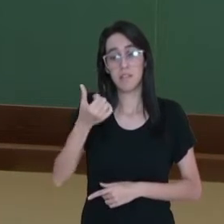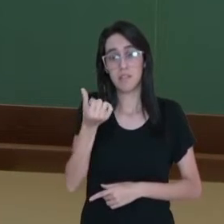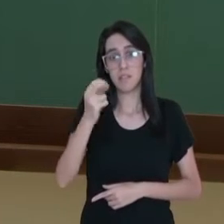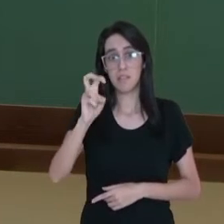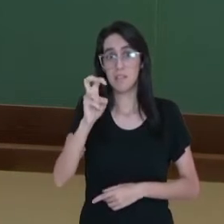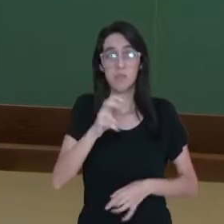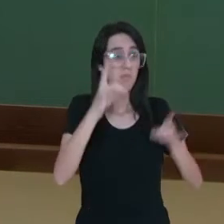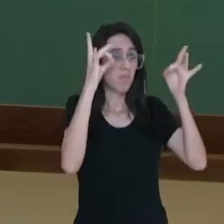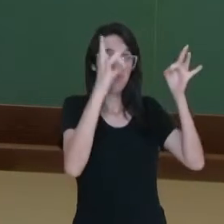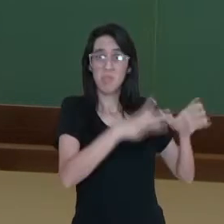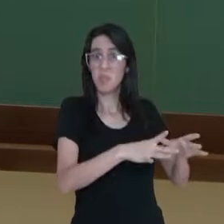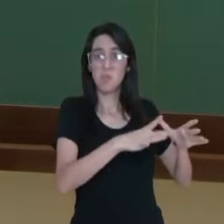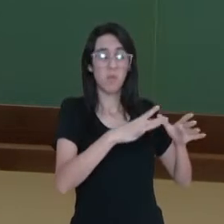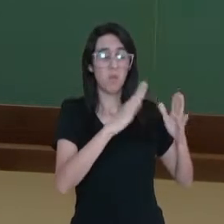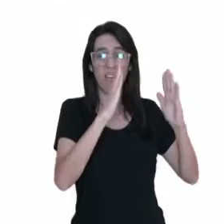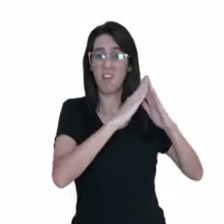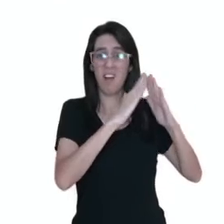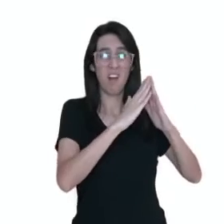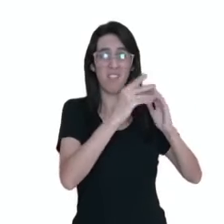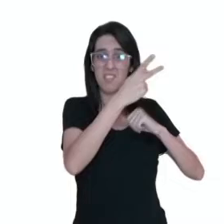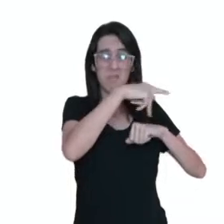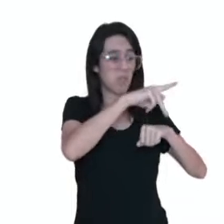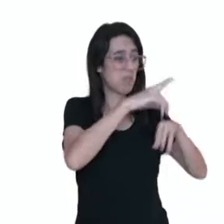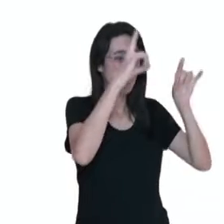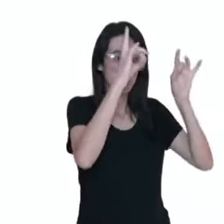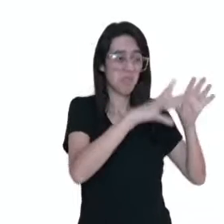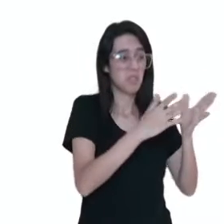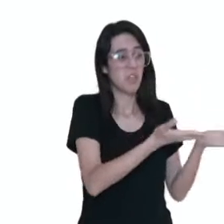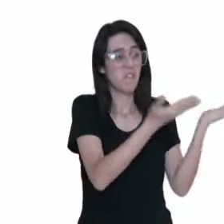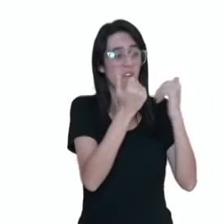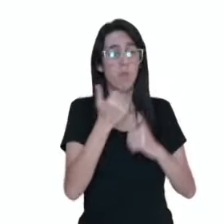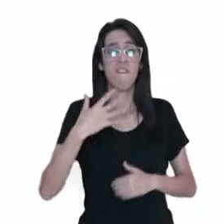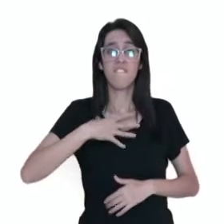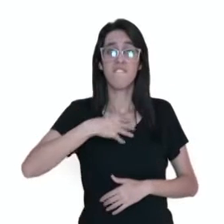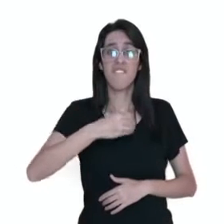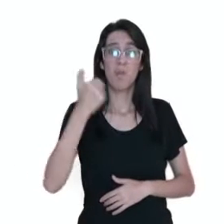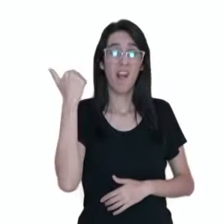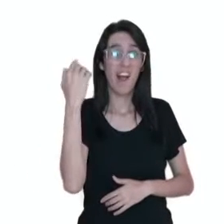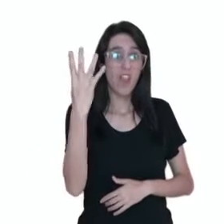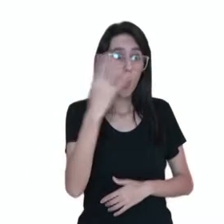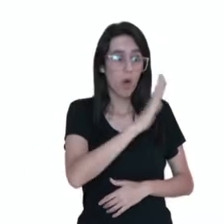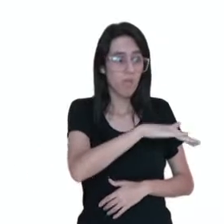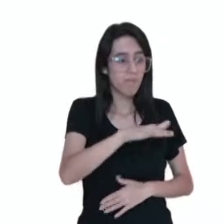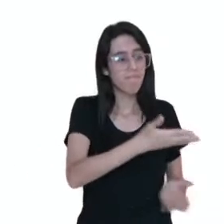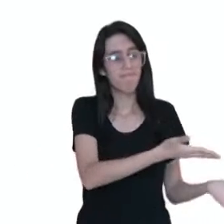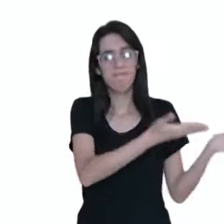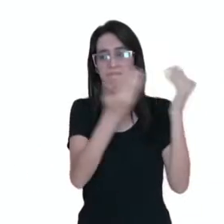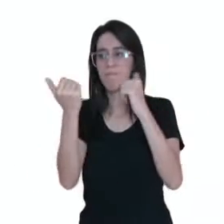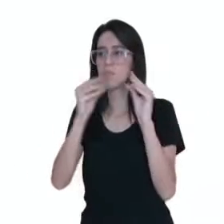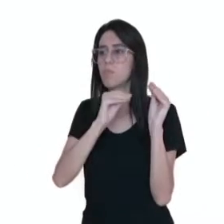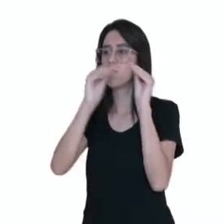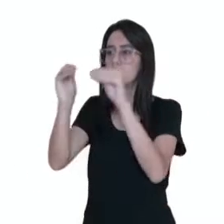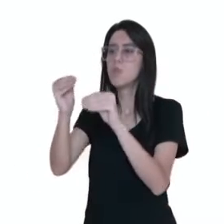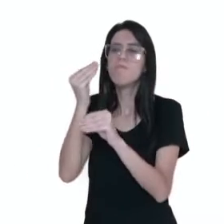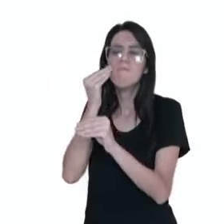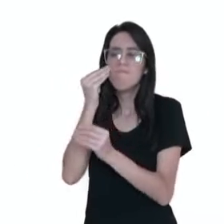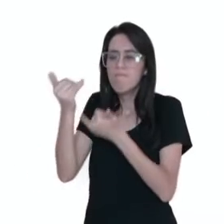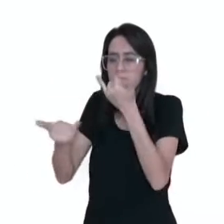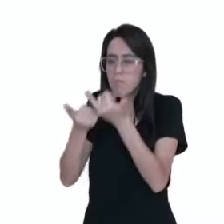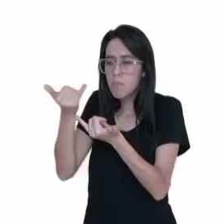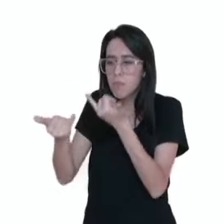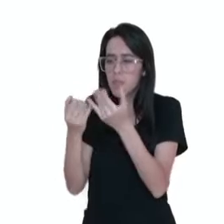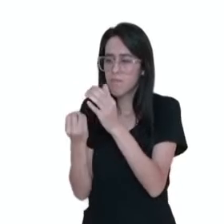para trás e ir morar com seus 14 filhos no deserto da Jordânia e fabricar brinquedos